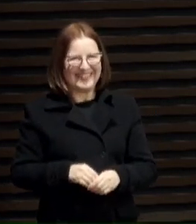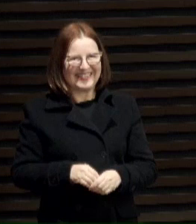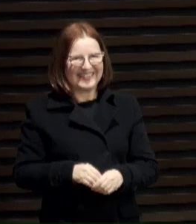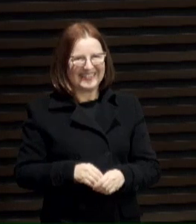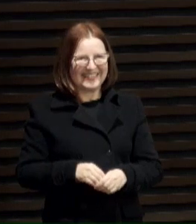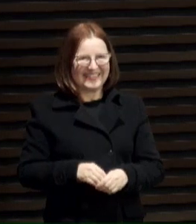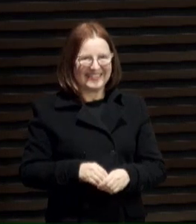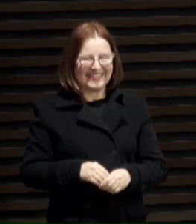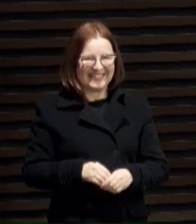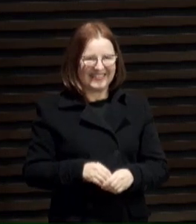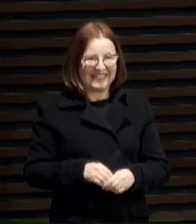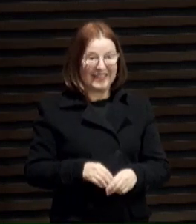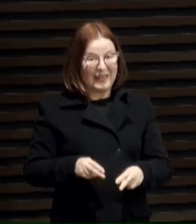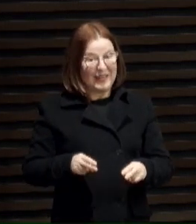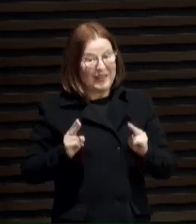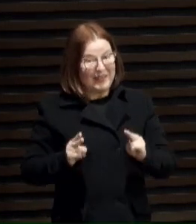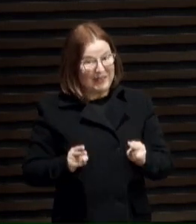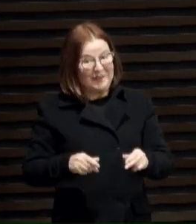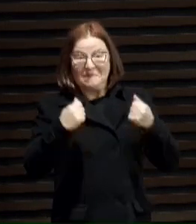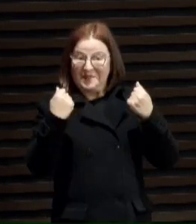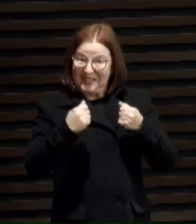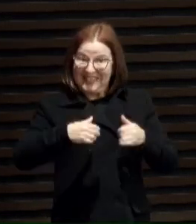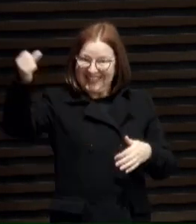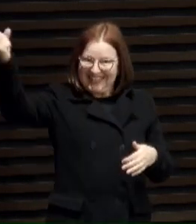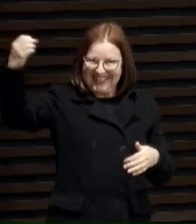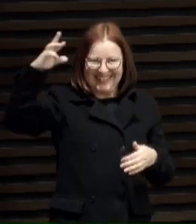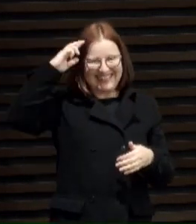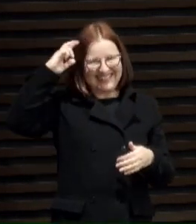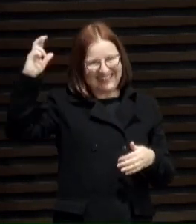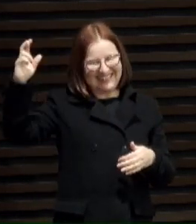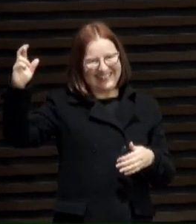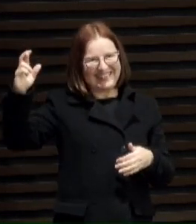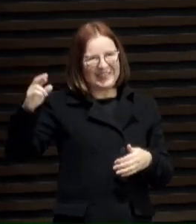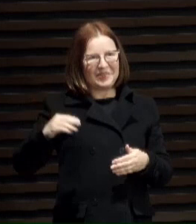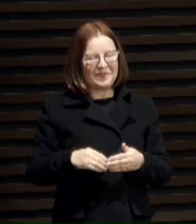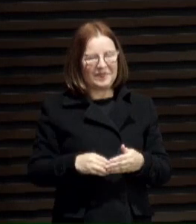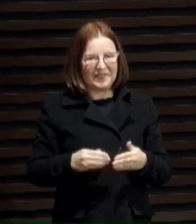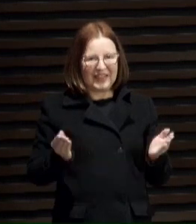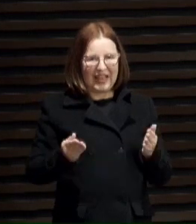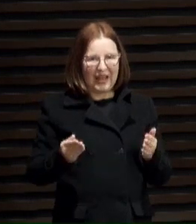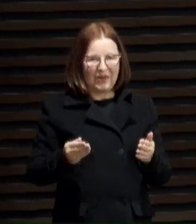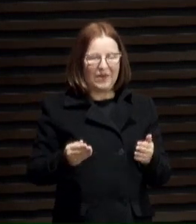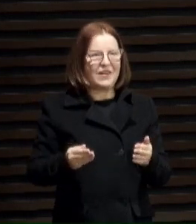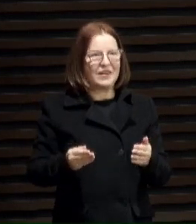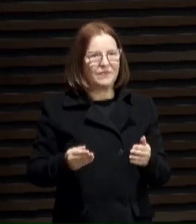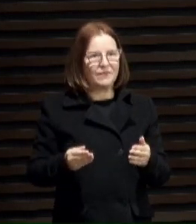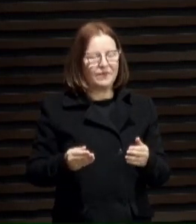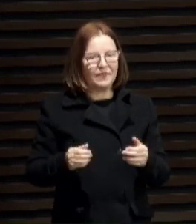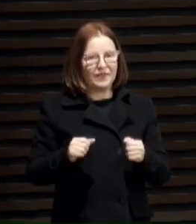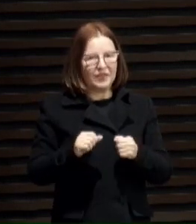Continuamos ainda necessitando da graça do Senhor. Então eu vou fazer bem rapidinho um panorama aqui